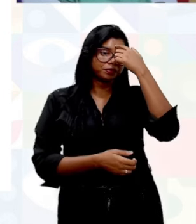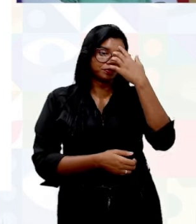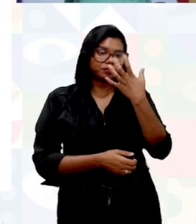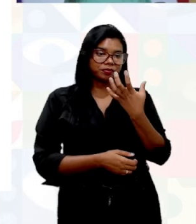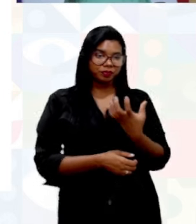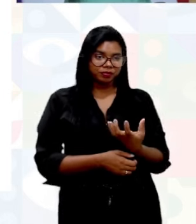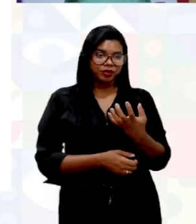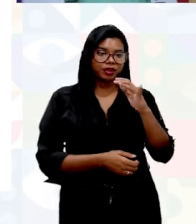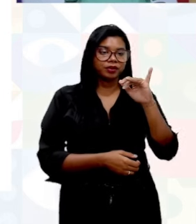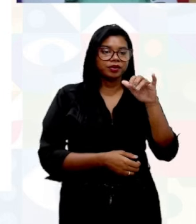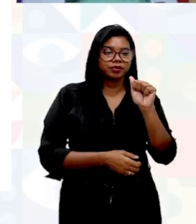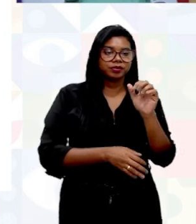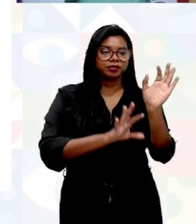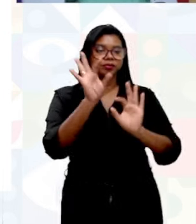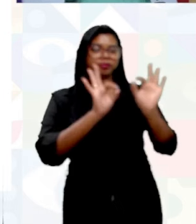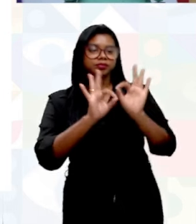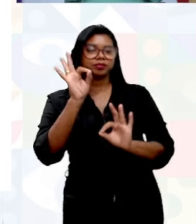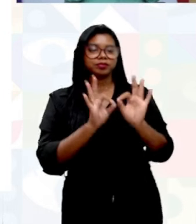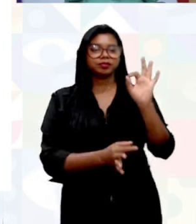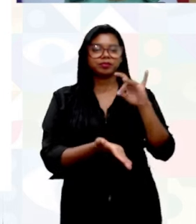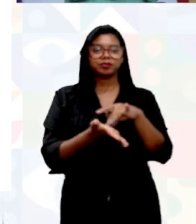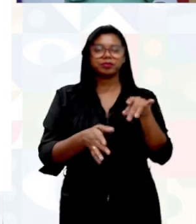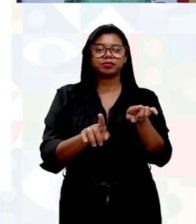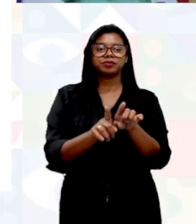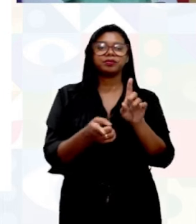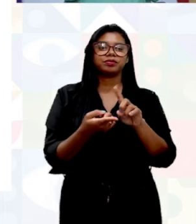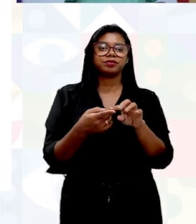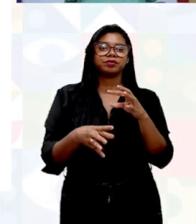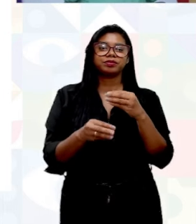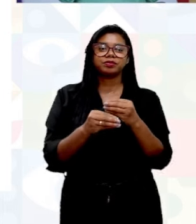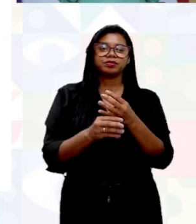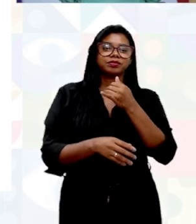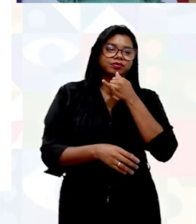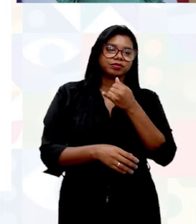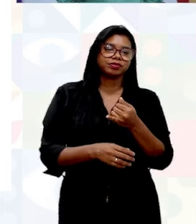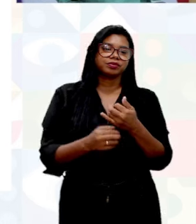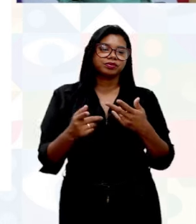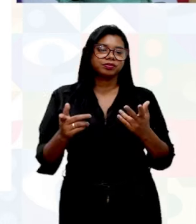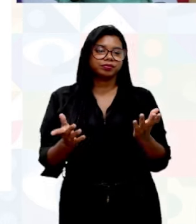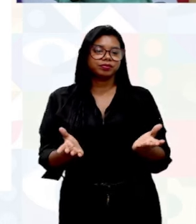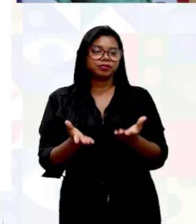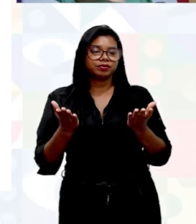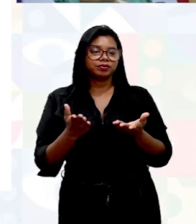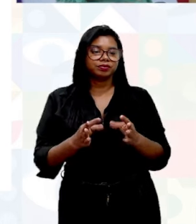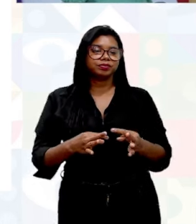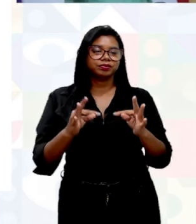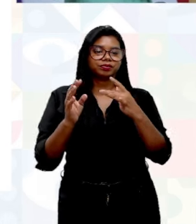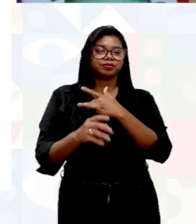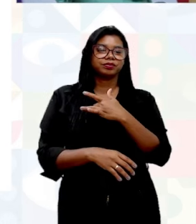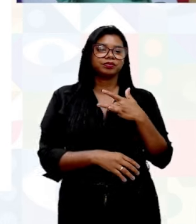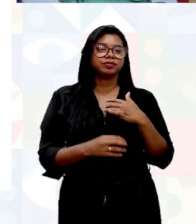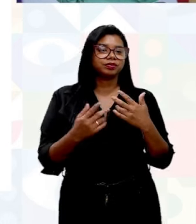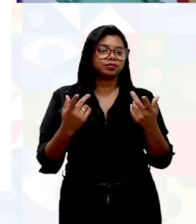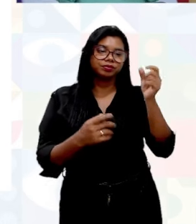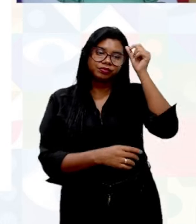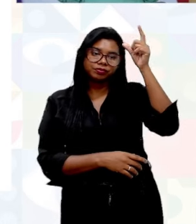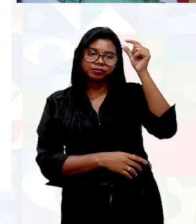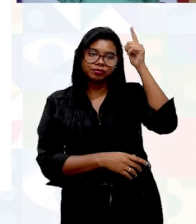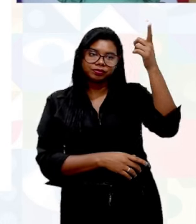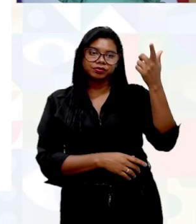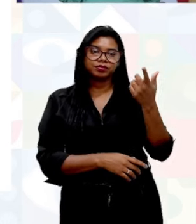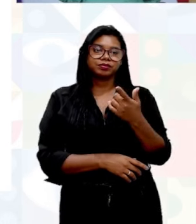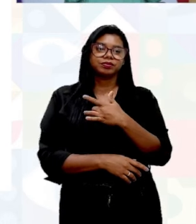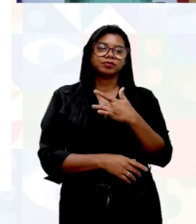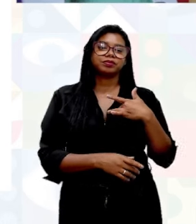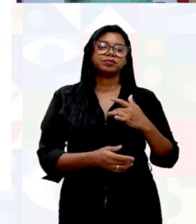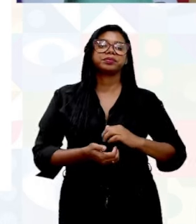que elabore, faça inovações na área da saúde, tem algumas ideias inovadoras na área da